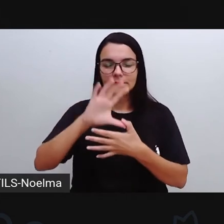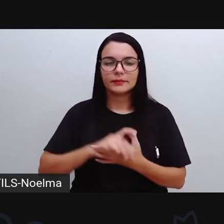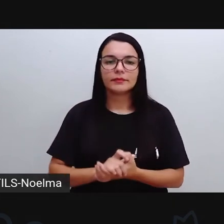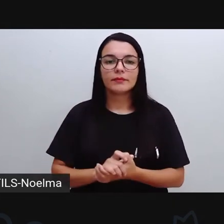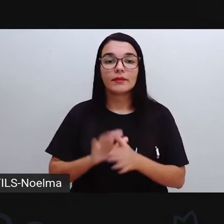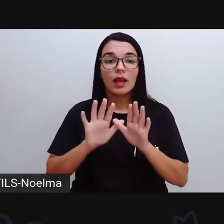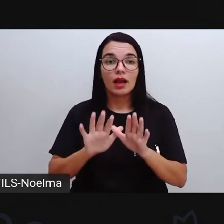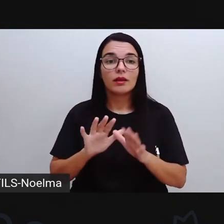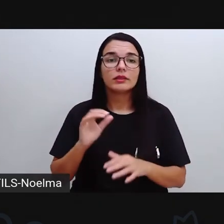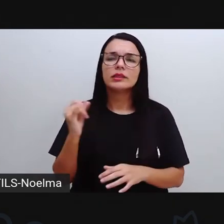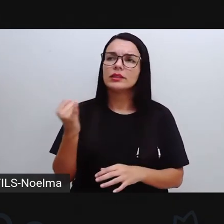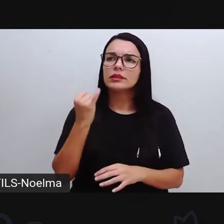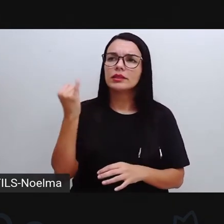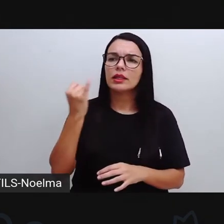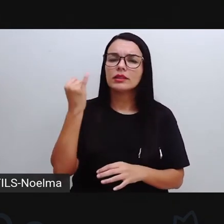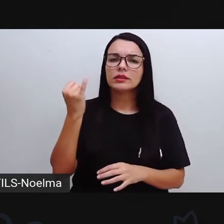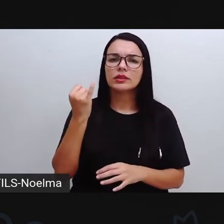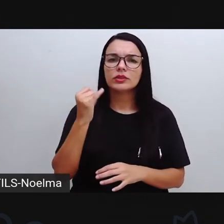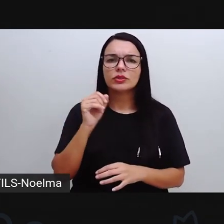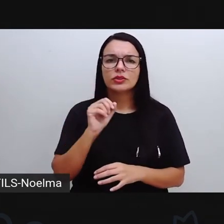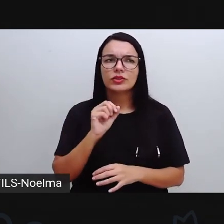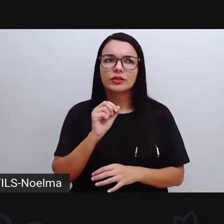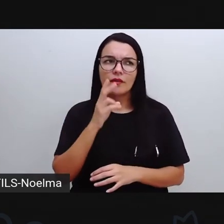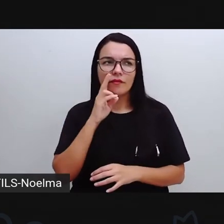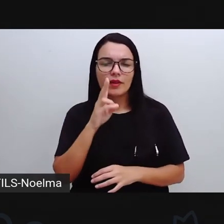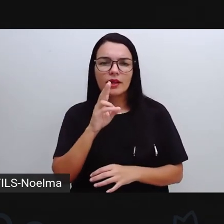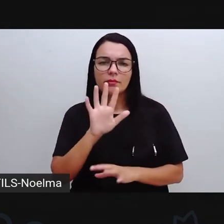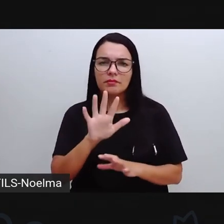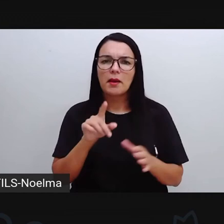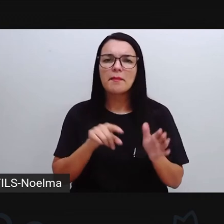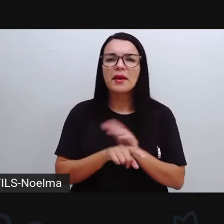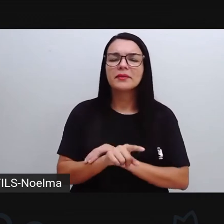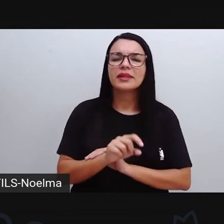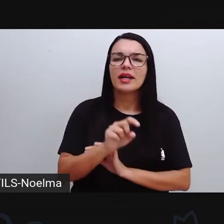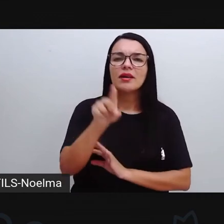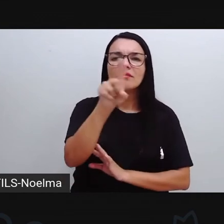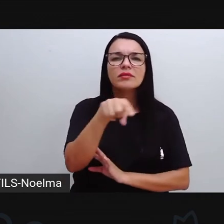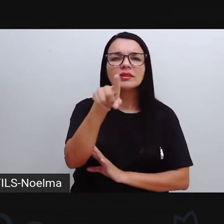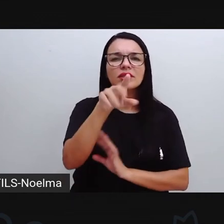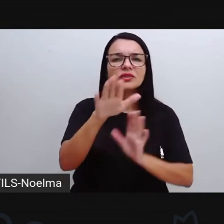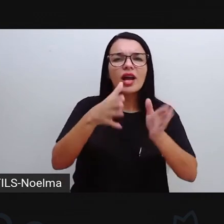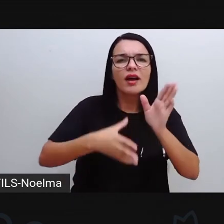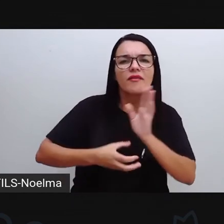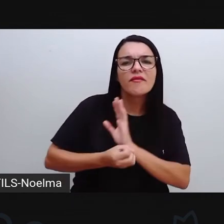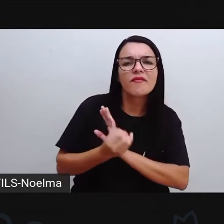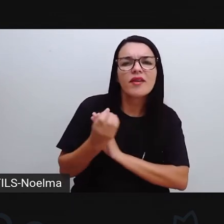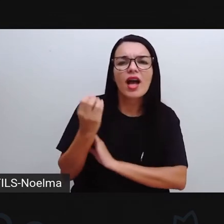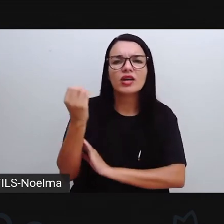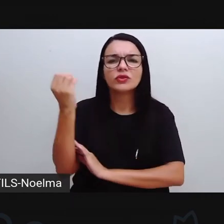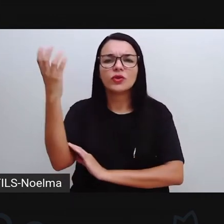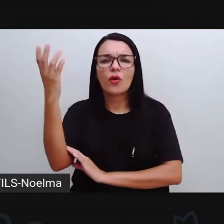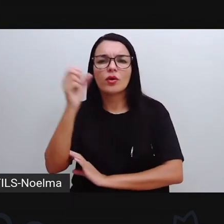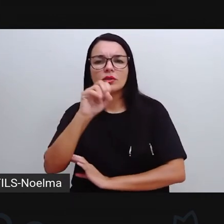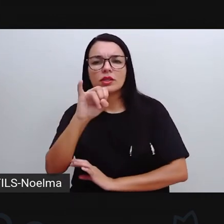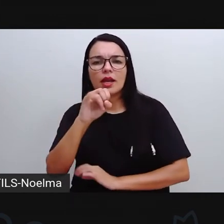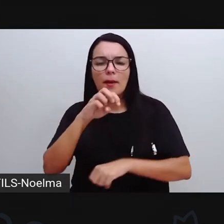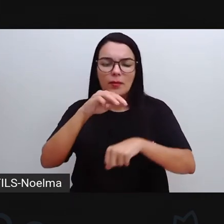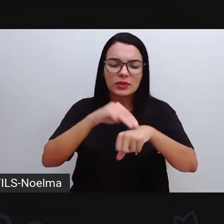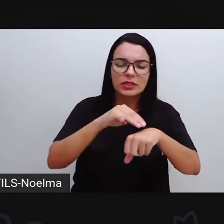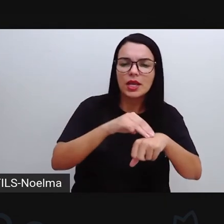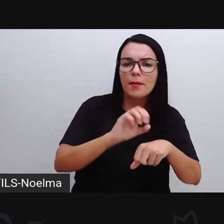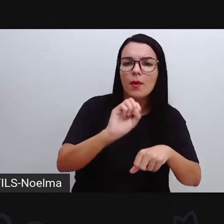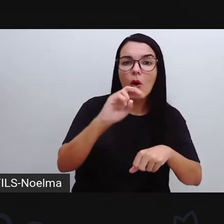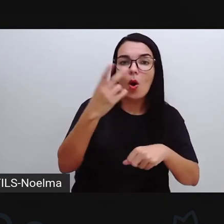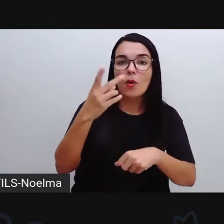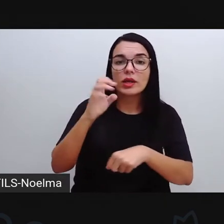É interessante, quem aí já viajou? Quem já foi para outro município, ou quem já foi para outro estado, ou